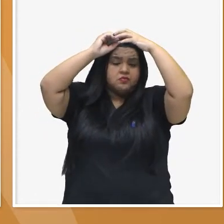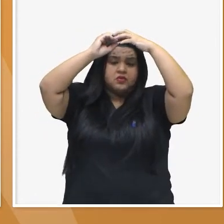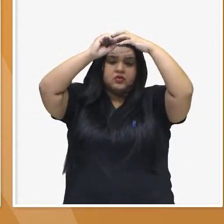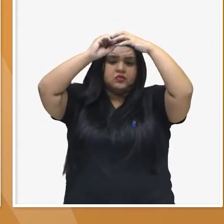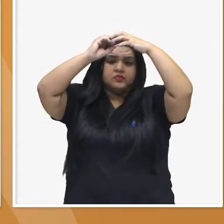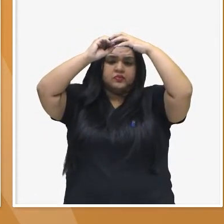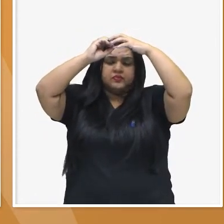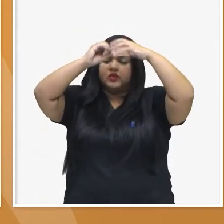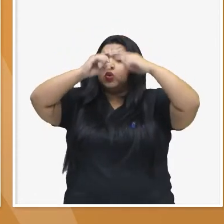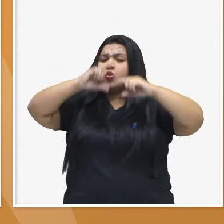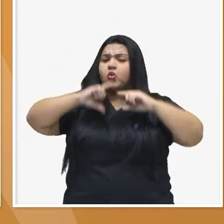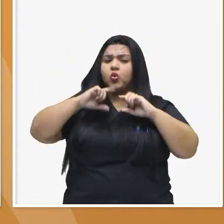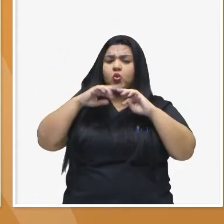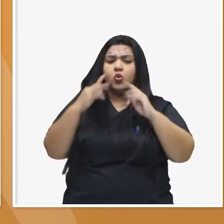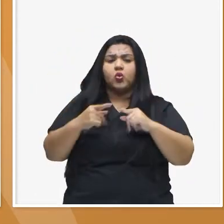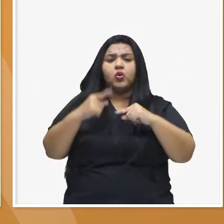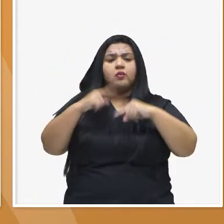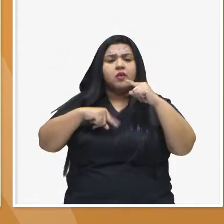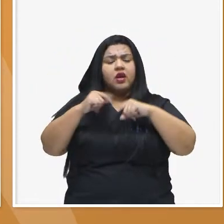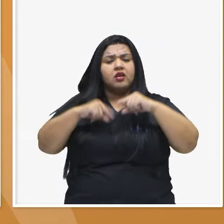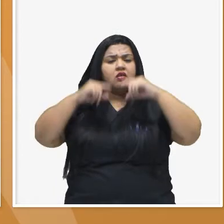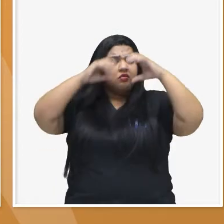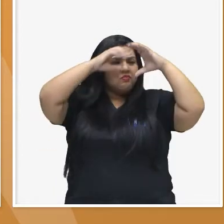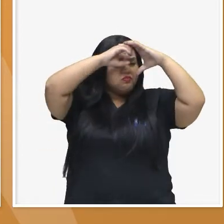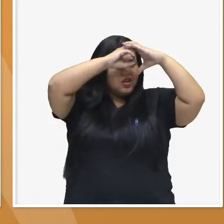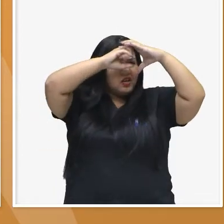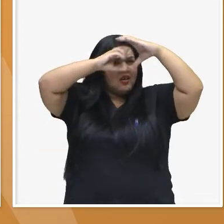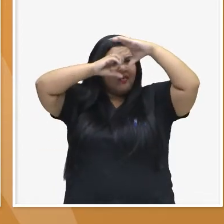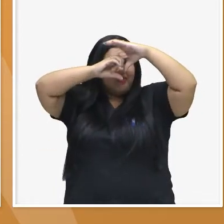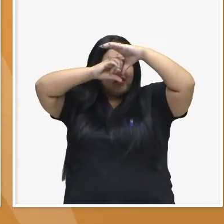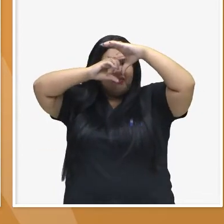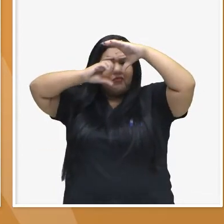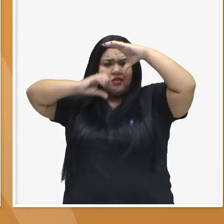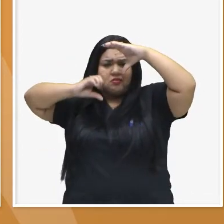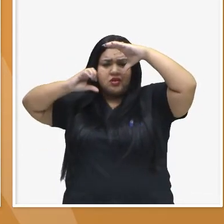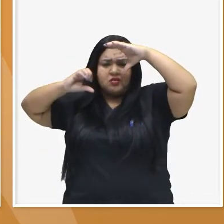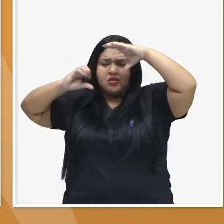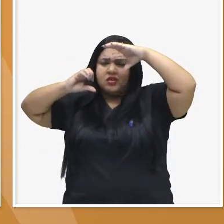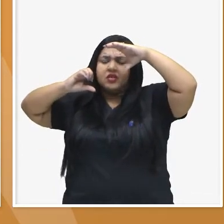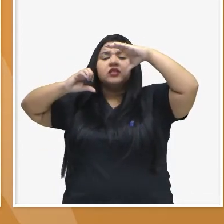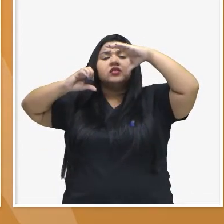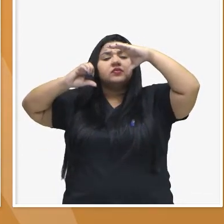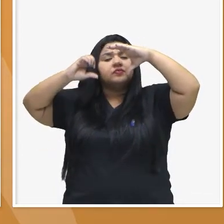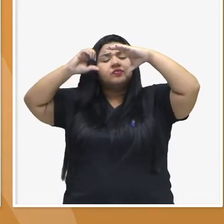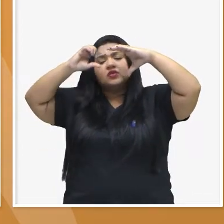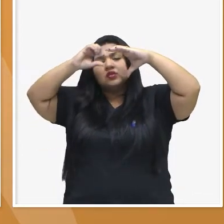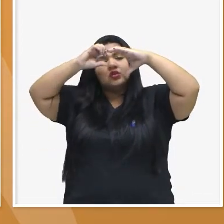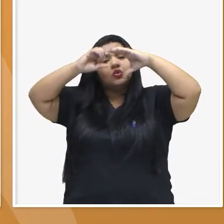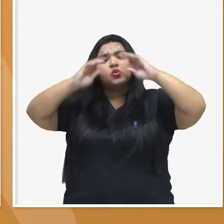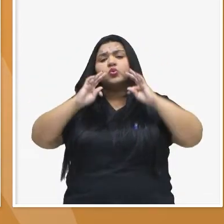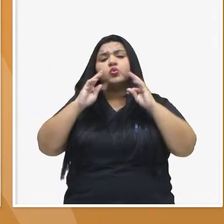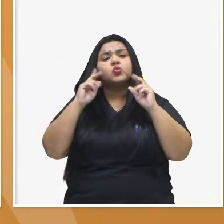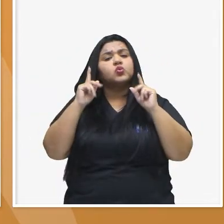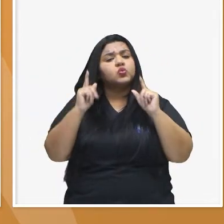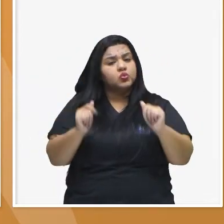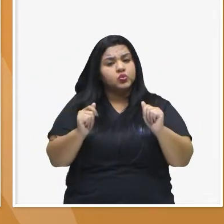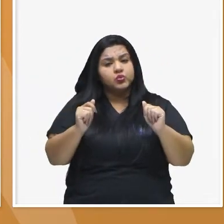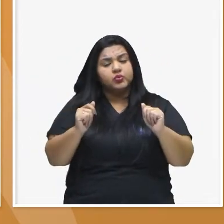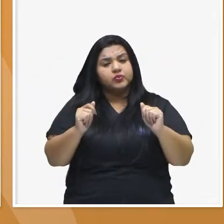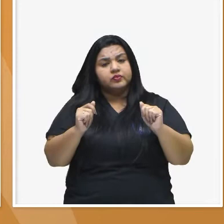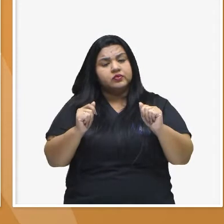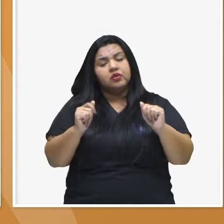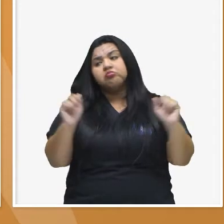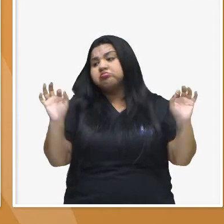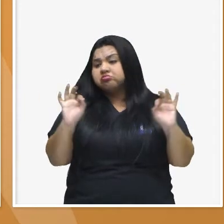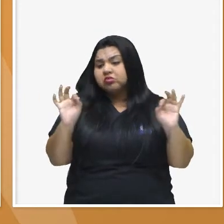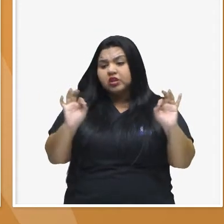aquele material, né? Massa encefálica, veias, né? Nervos, todo aquele... Não tem mais nada